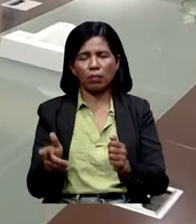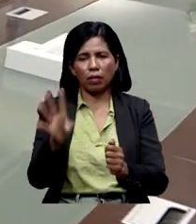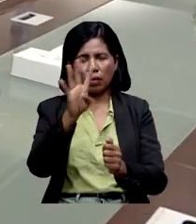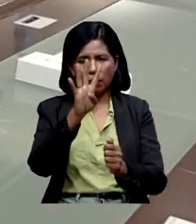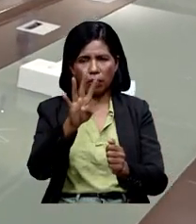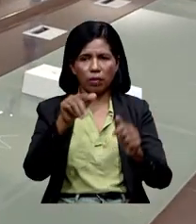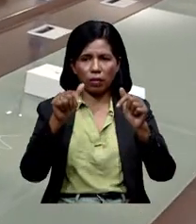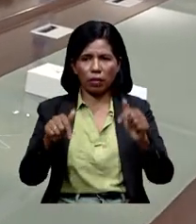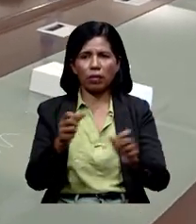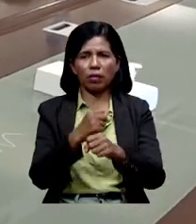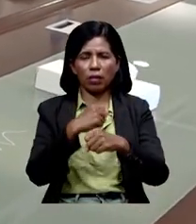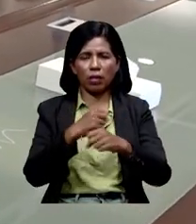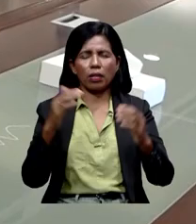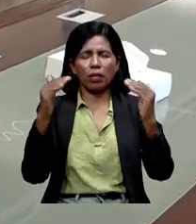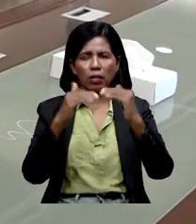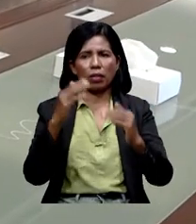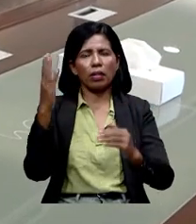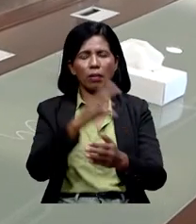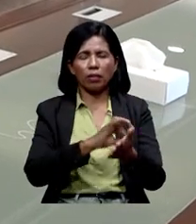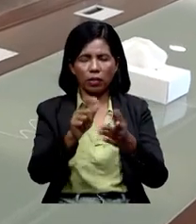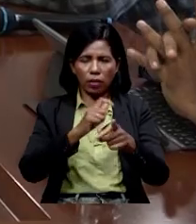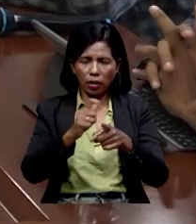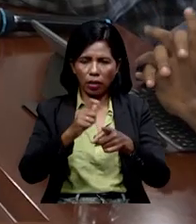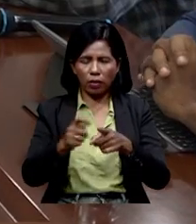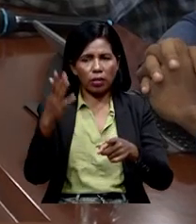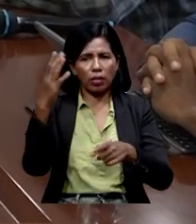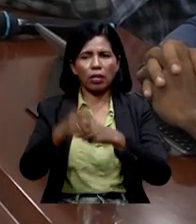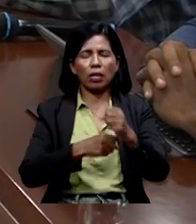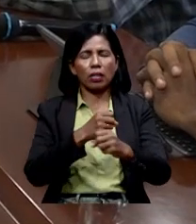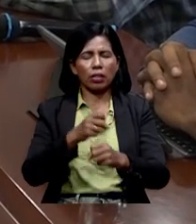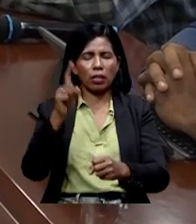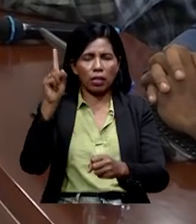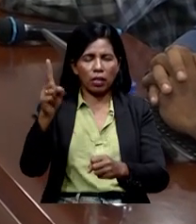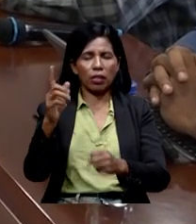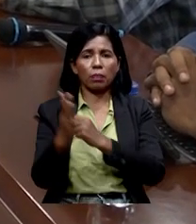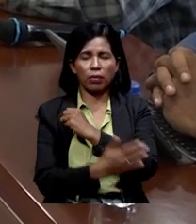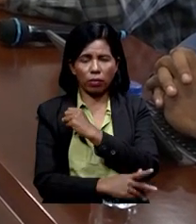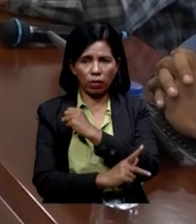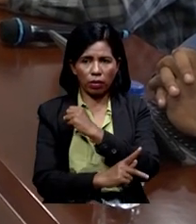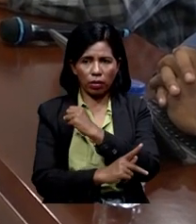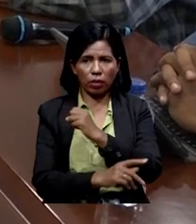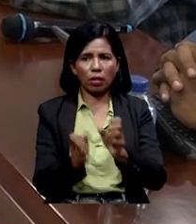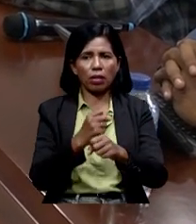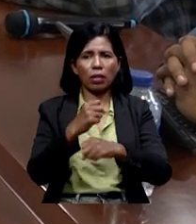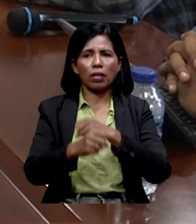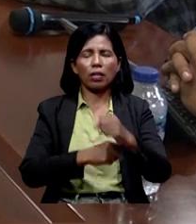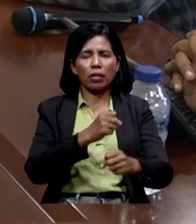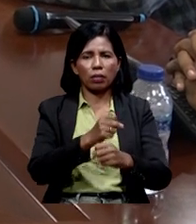Hatne se ala o curso inicial ba prática nien durante tinan ida iha Portugal nebe se realiza